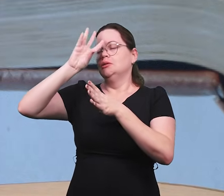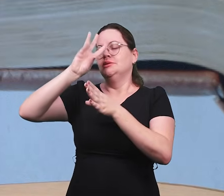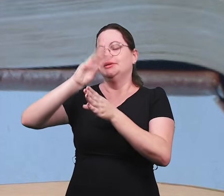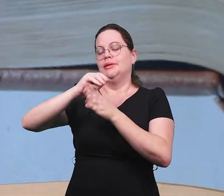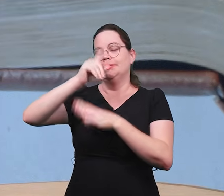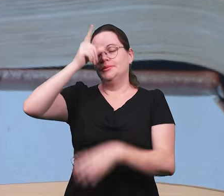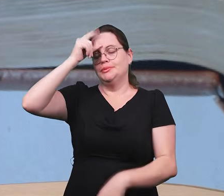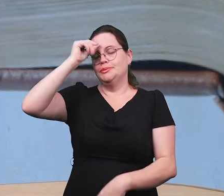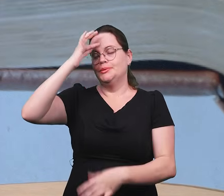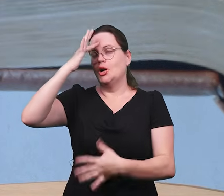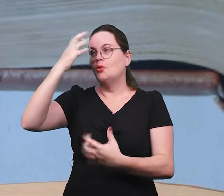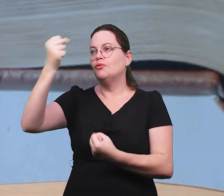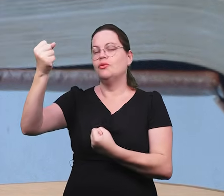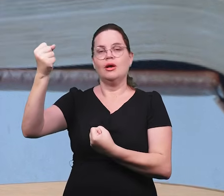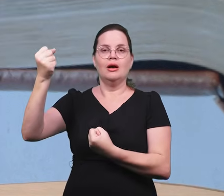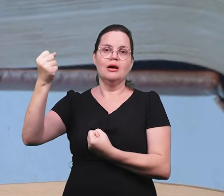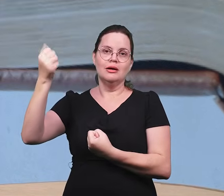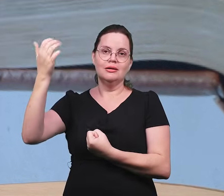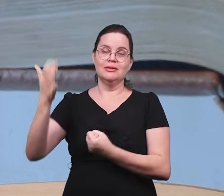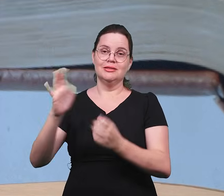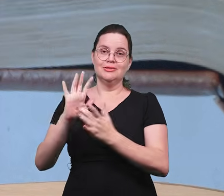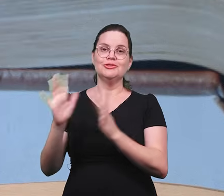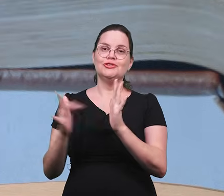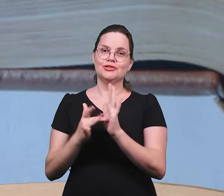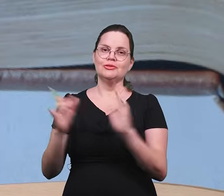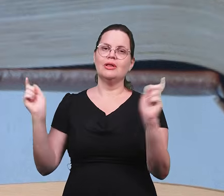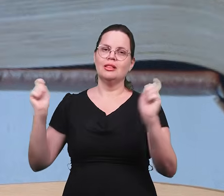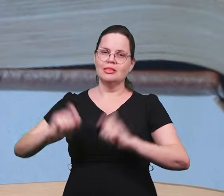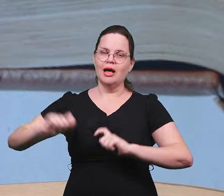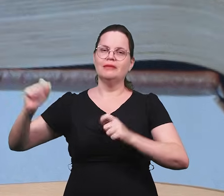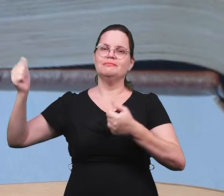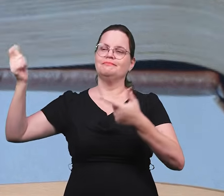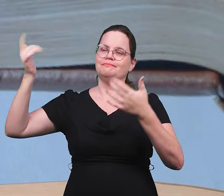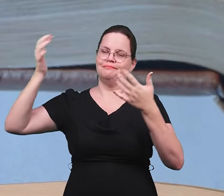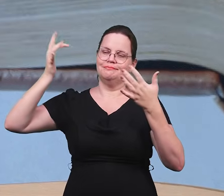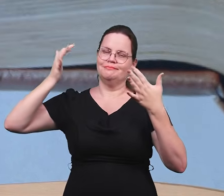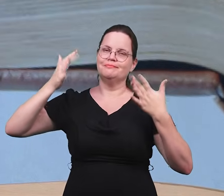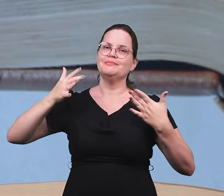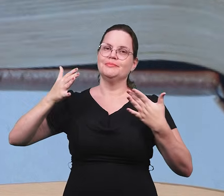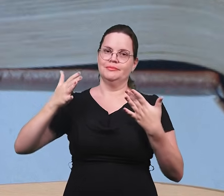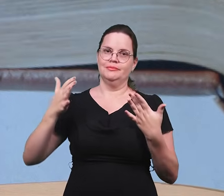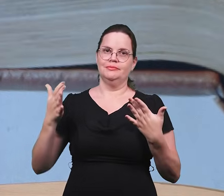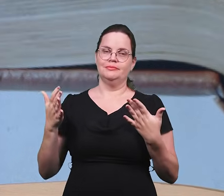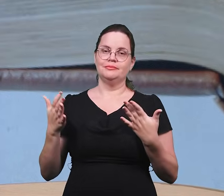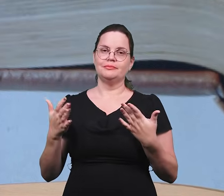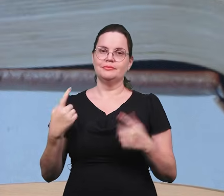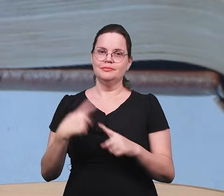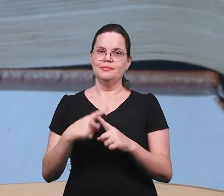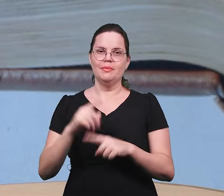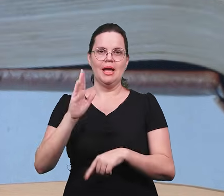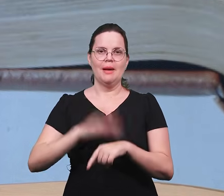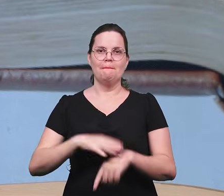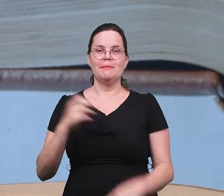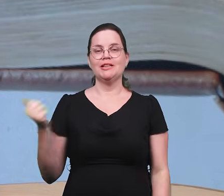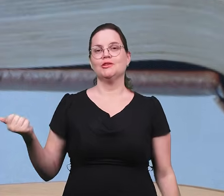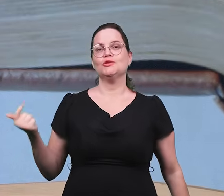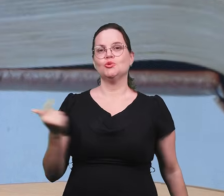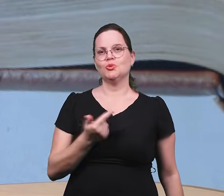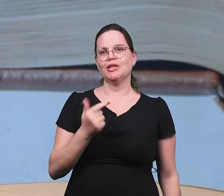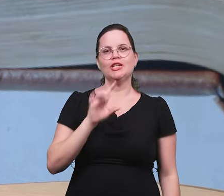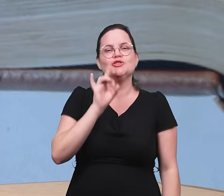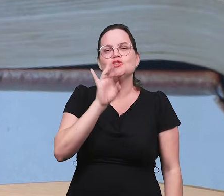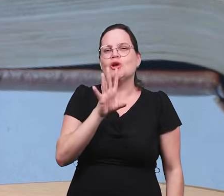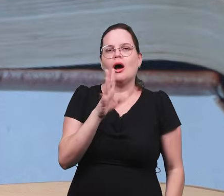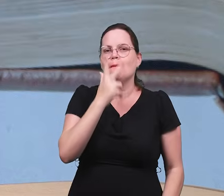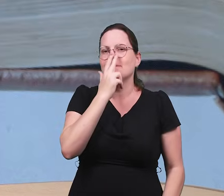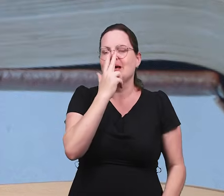enxergar aquilo que o Senhor Jesus tem para nos oferecer, que vai além da resolução dos